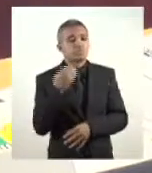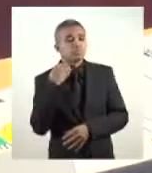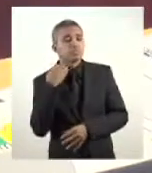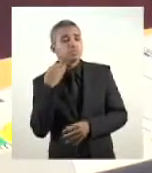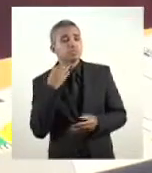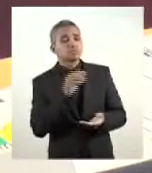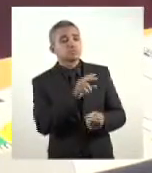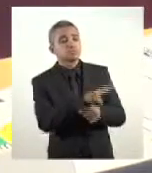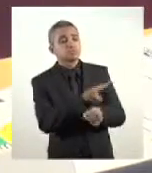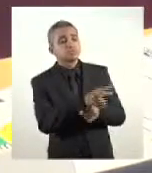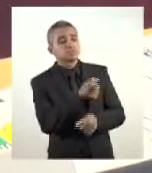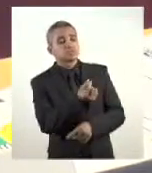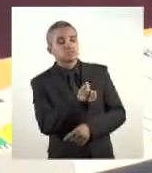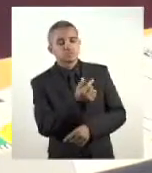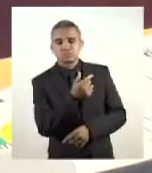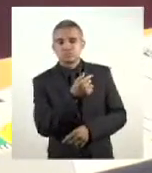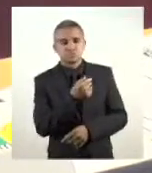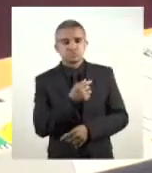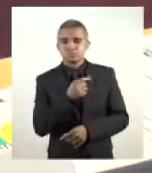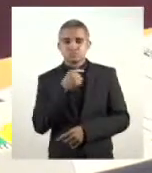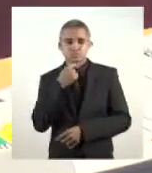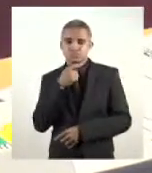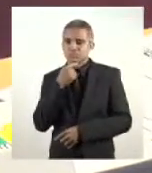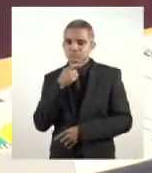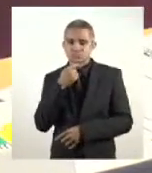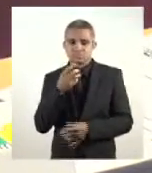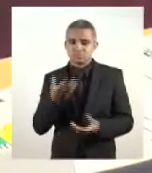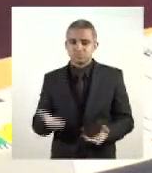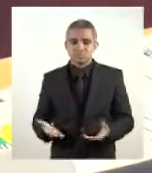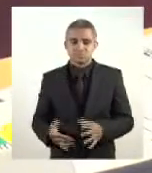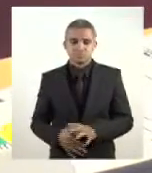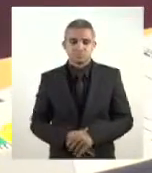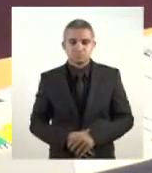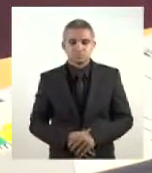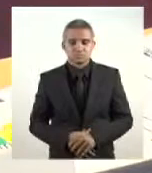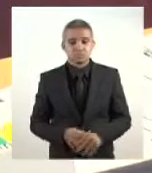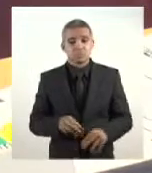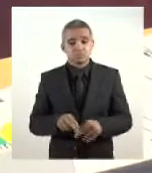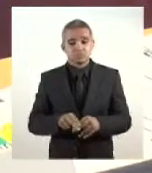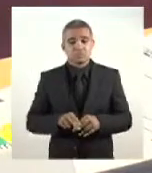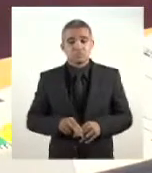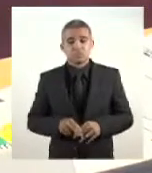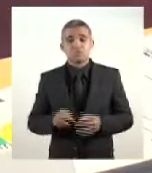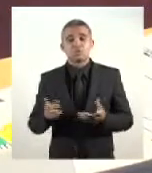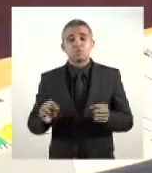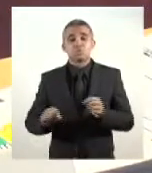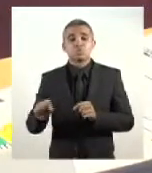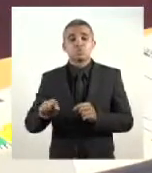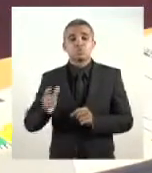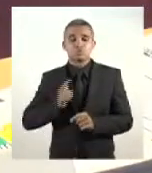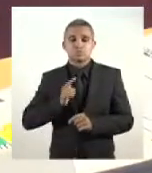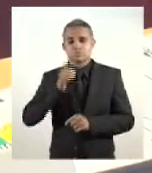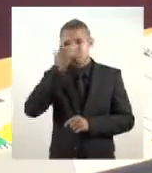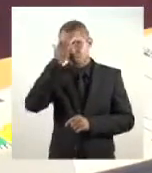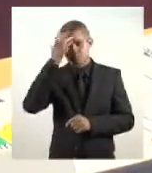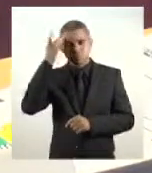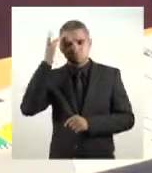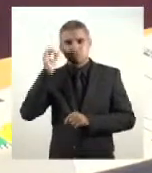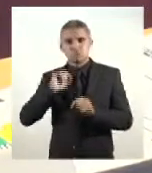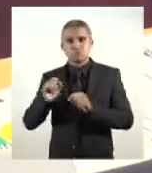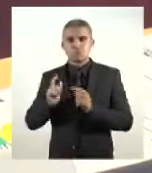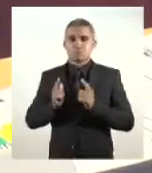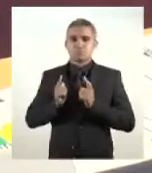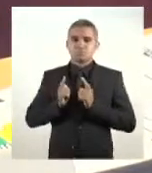bem, quanto de mão de obra deixou de ser aproveitada e está ociosa por causa